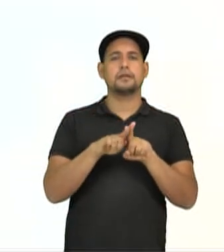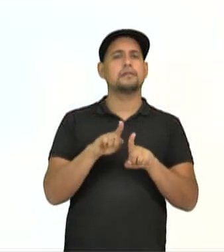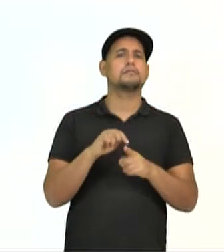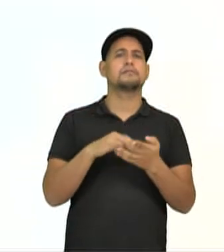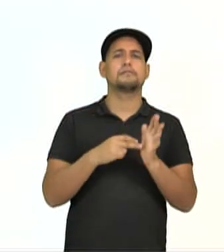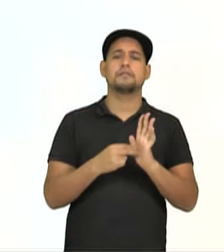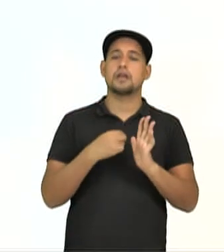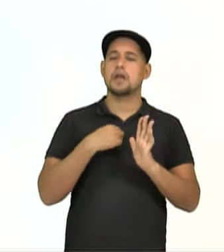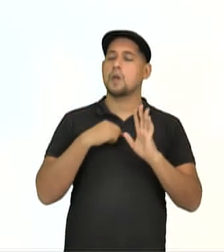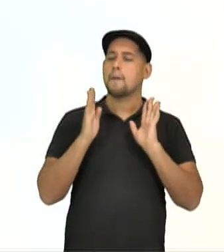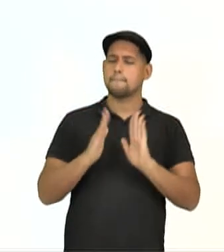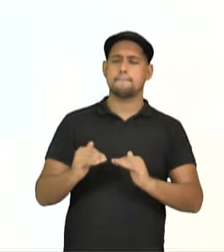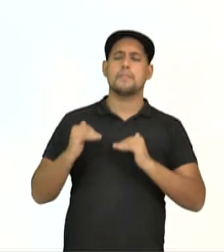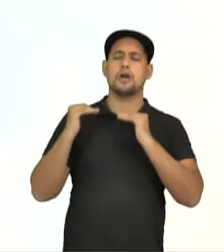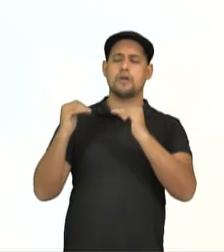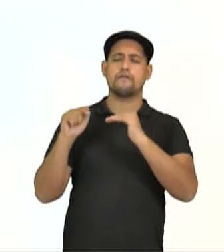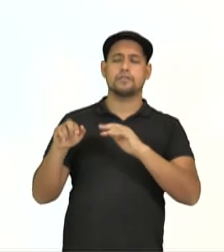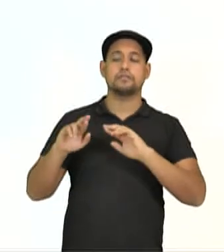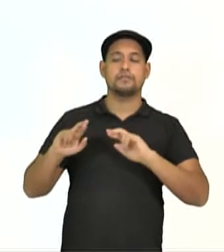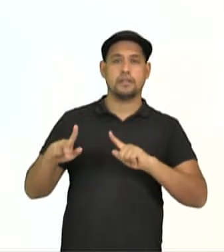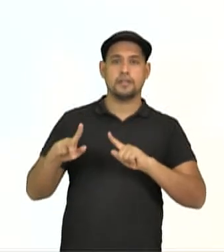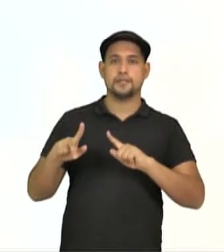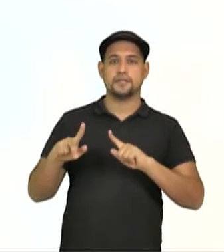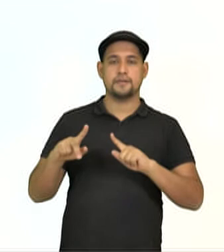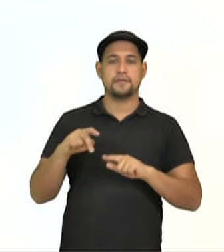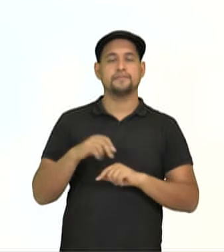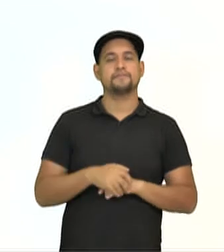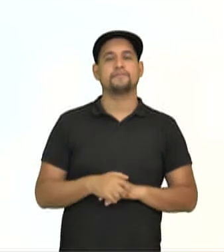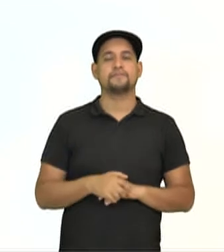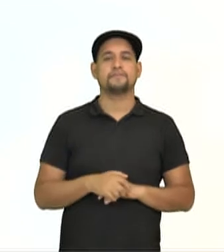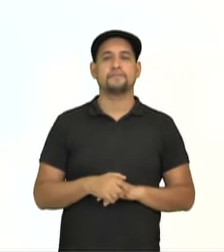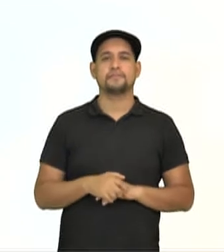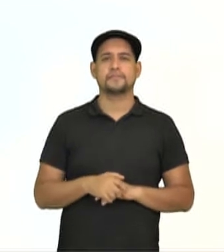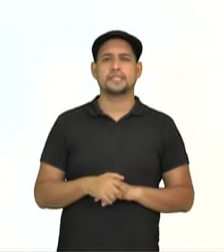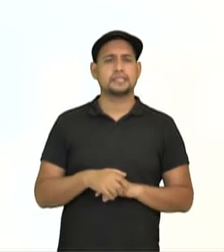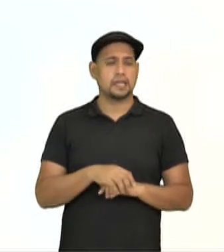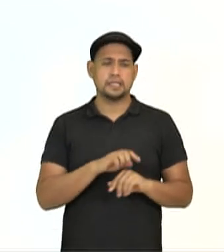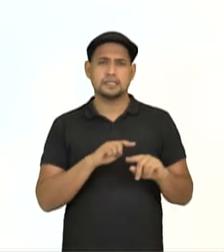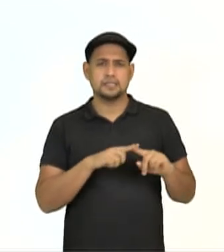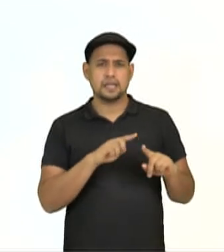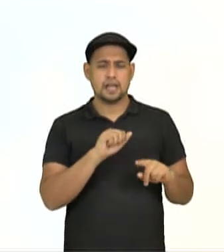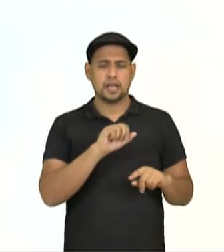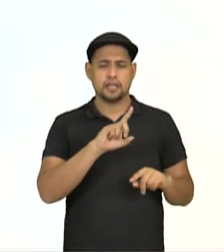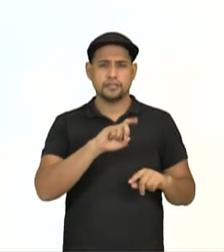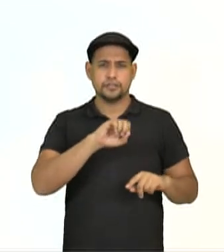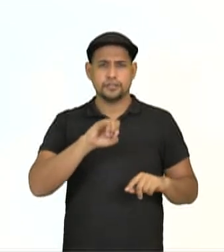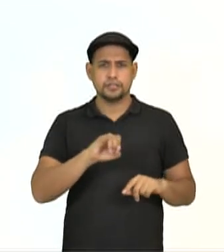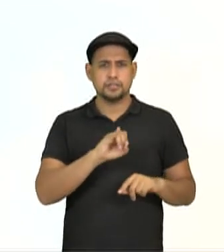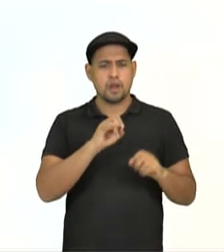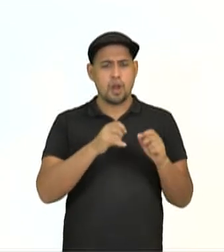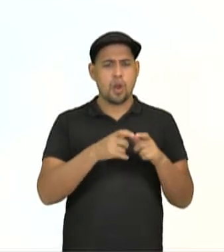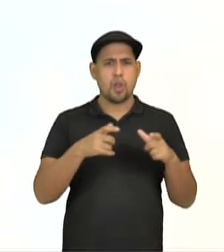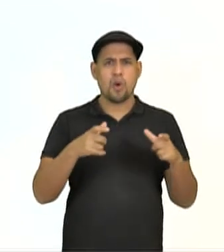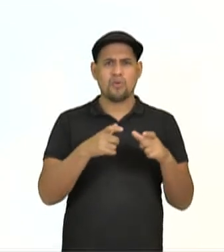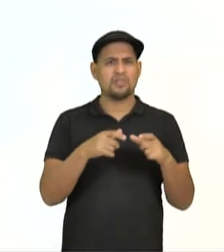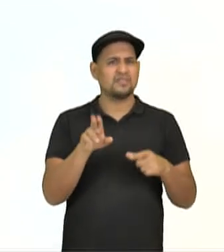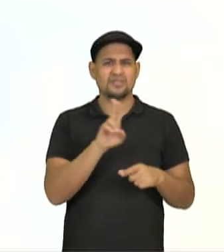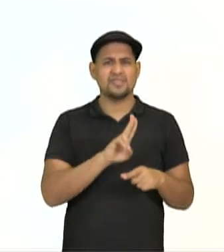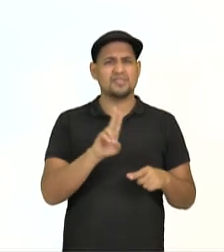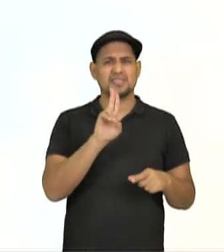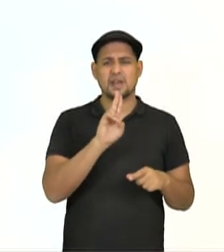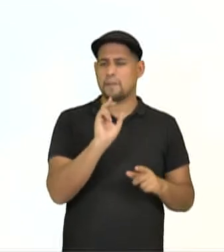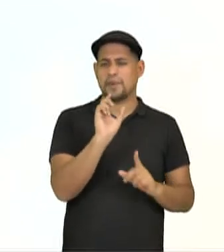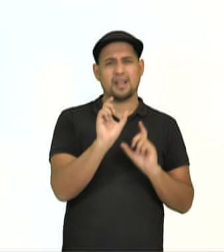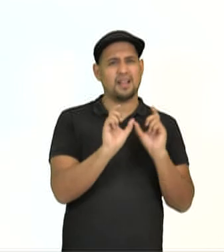Eu sou maior do que você, que não existe mais grande, né, gente? Se o adjetivo for longo, eu não vou acrescentar coisas na